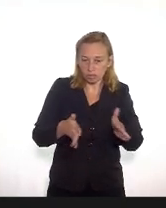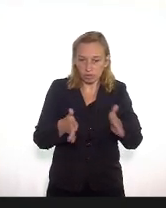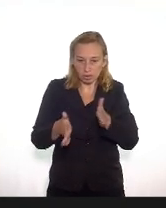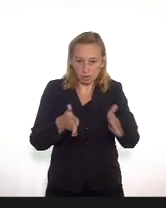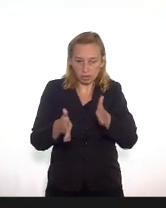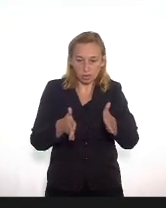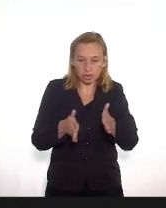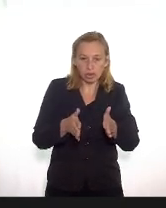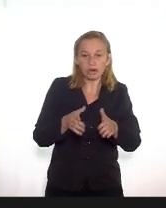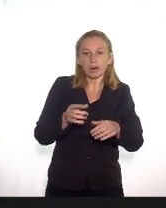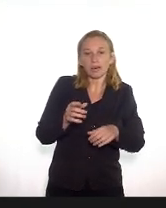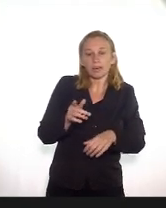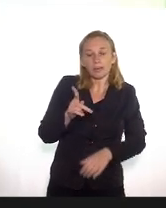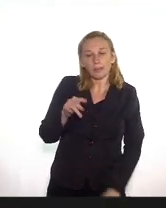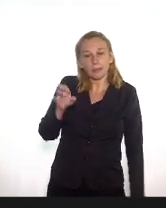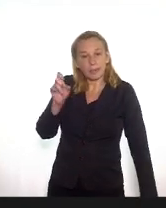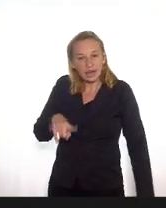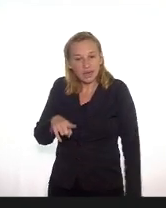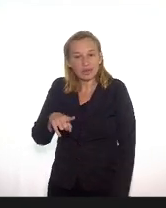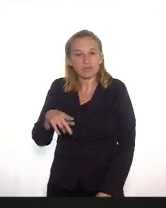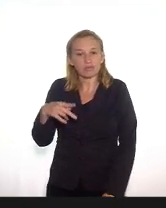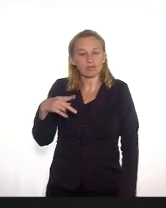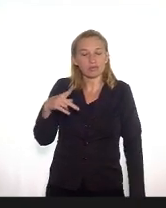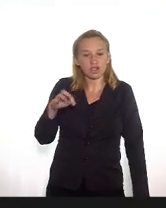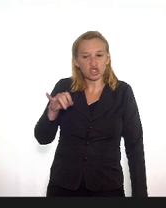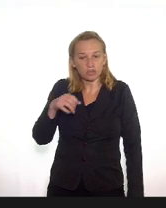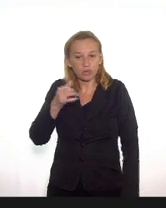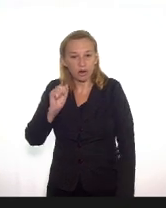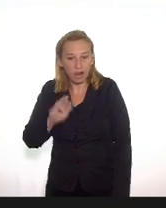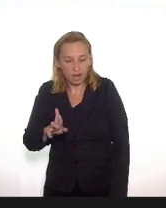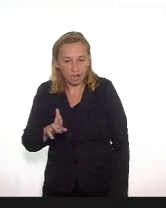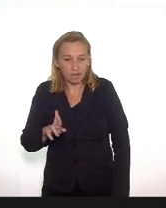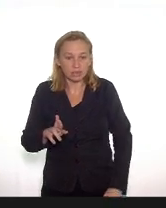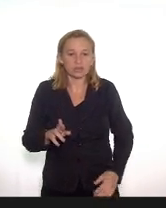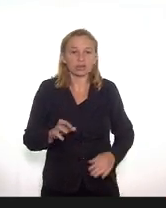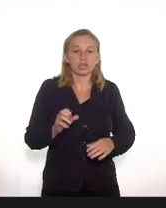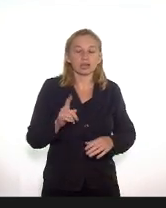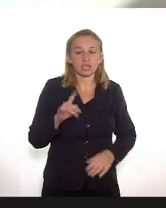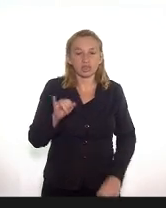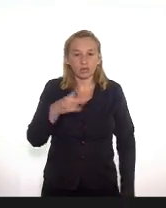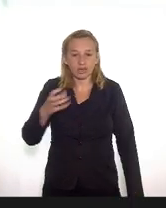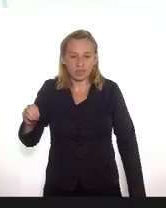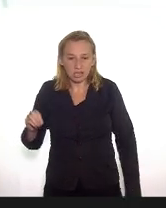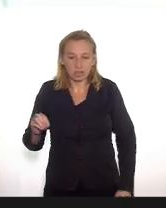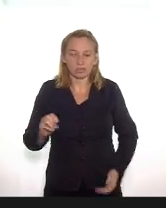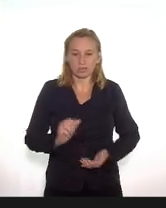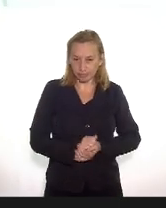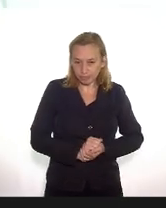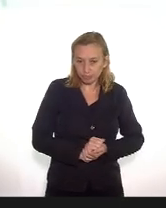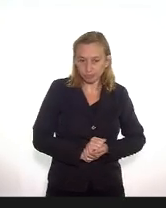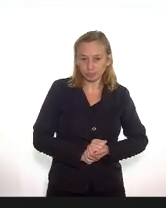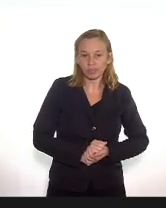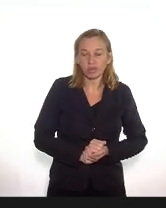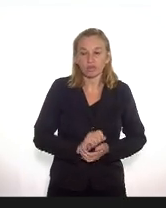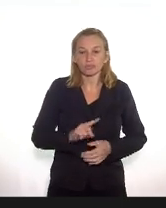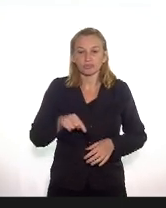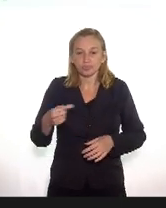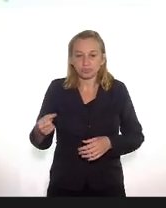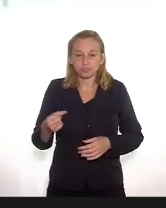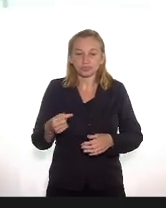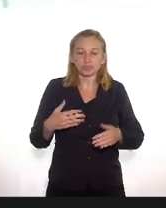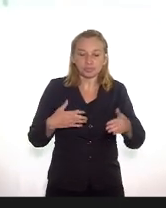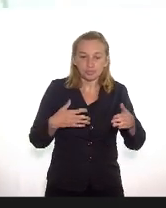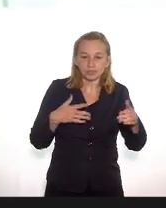pré-vestibular social, a duração do SEJA, a duração da graduação do consórcio CEDERJ, resolveram entender de outra forma e se